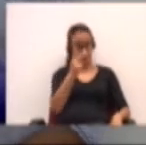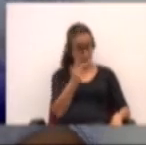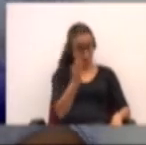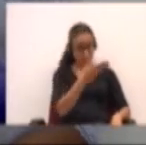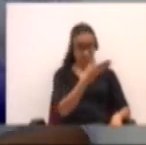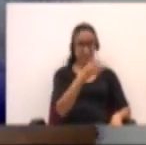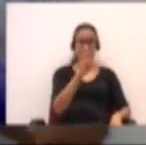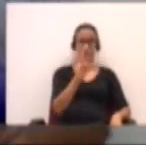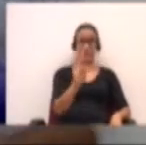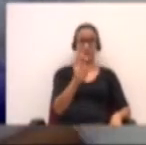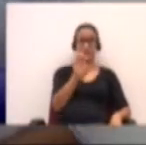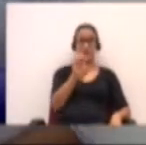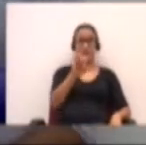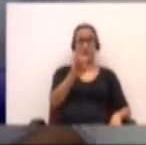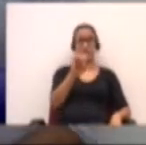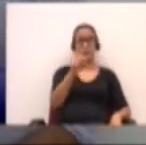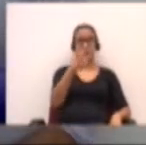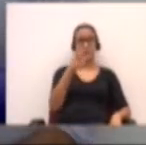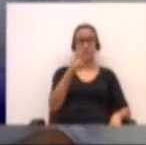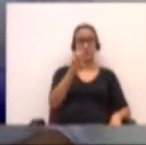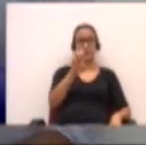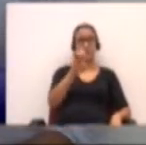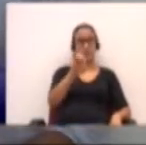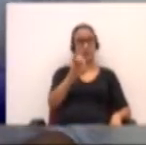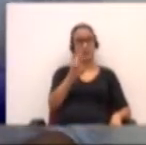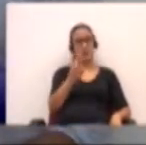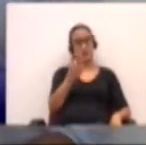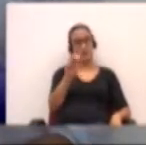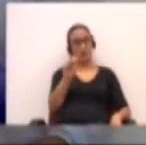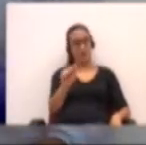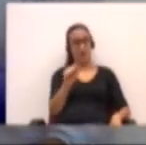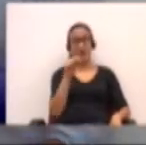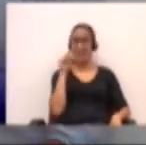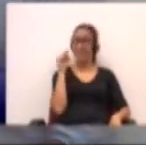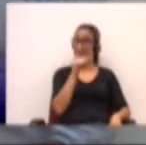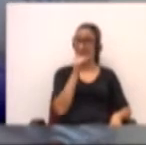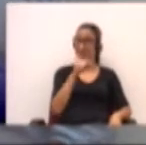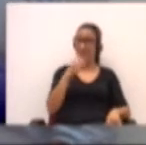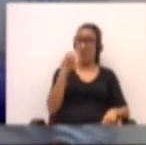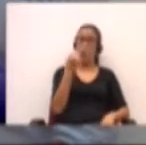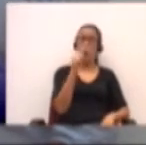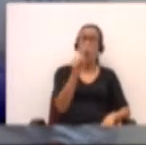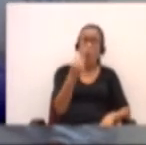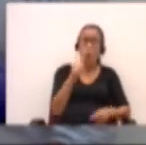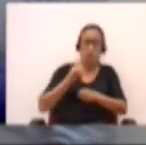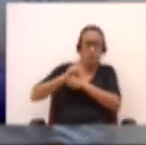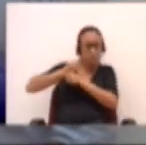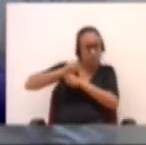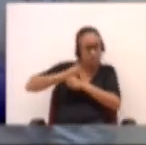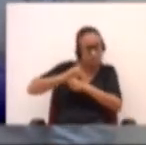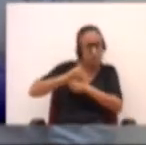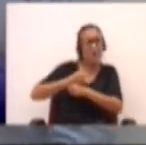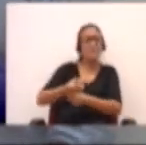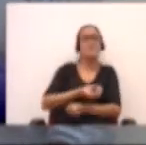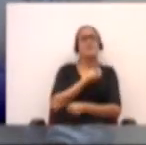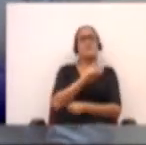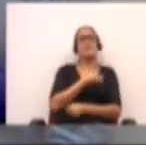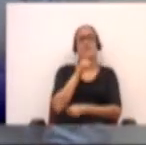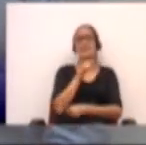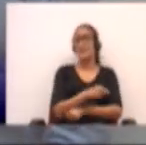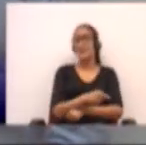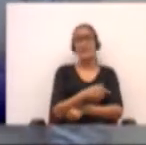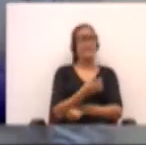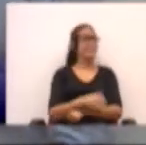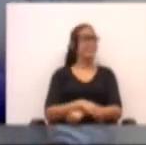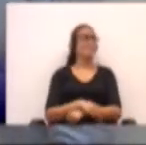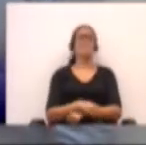8 anos, sem as menores condições de dignidade. Nós estamos lutando para que elas melhorem